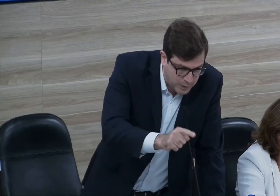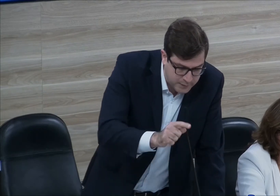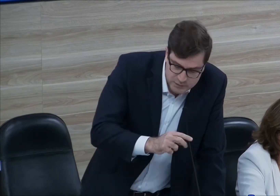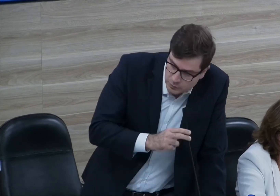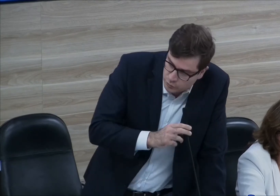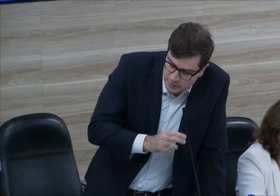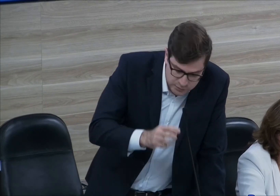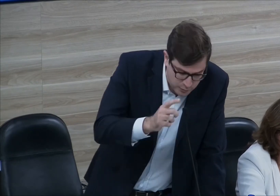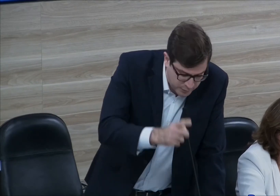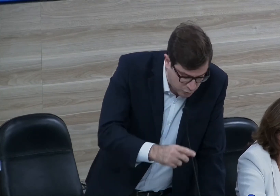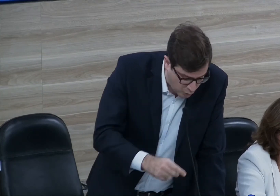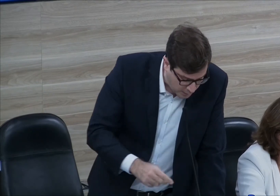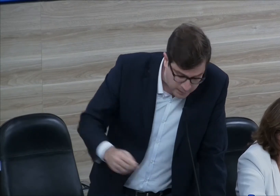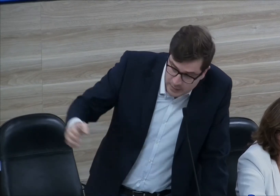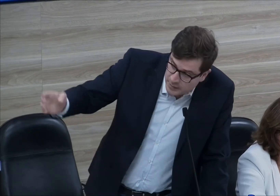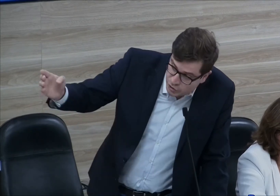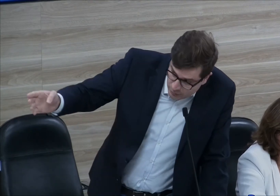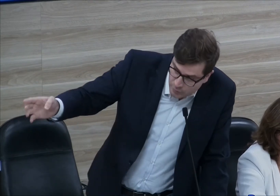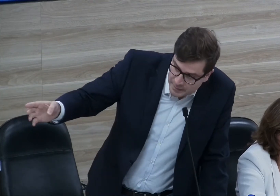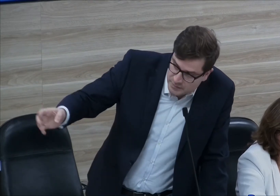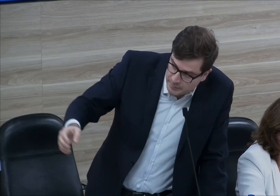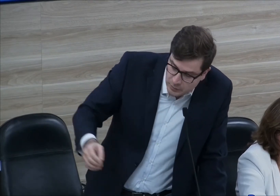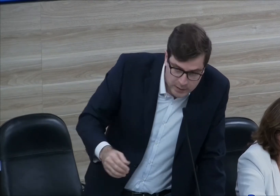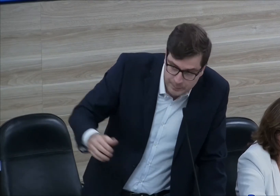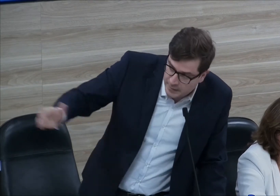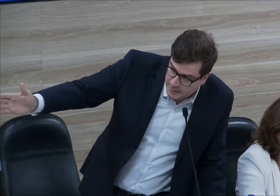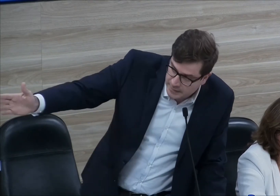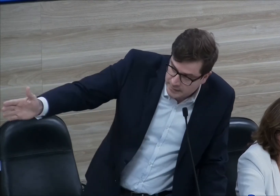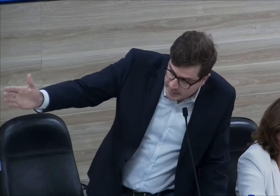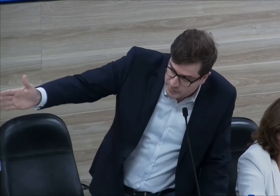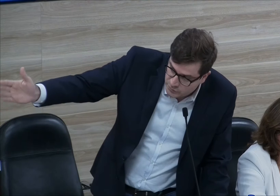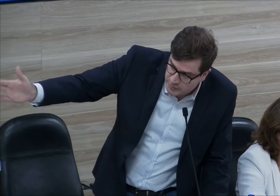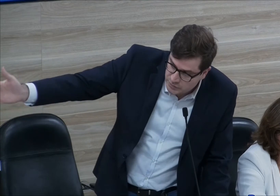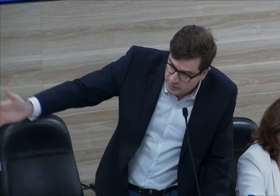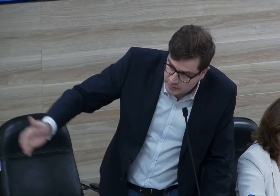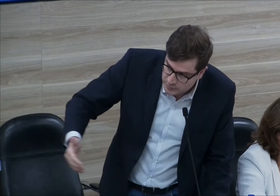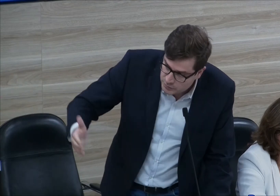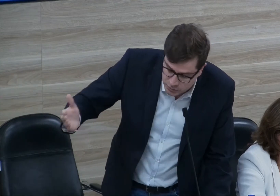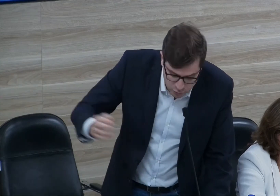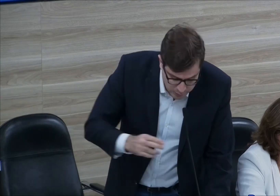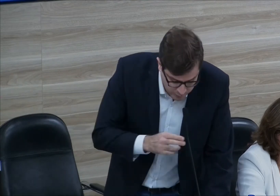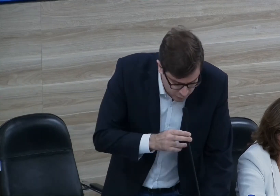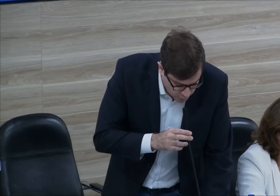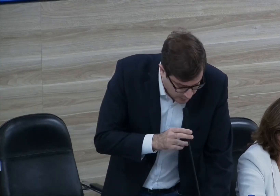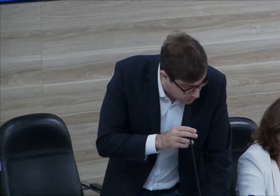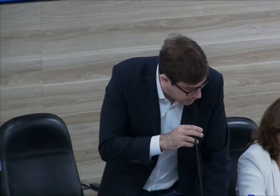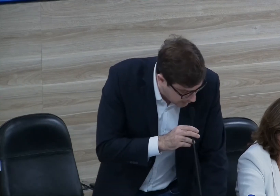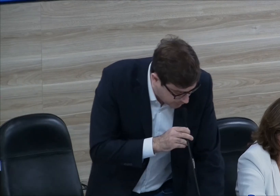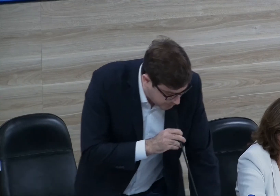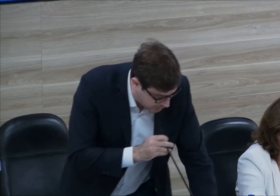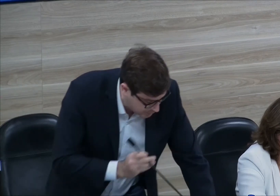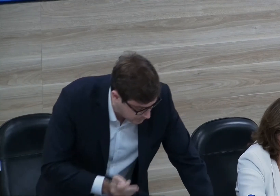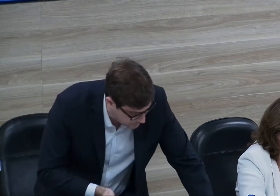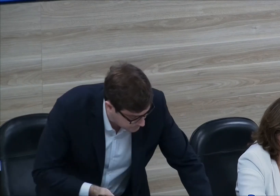com educação no trânsito na escola, já começa a melhorar para daqui a 10, 20, 30 anos a gente colher o resultado. Obrigado, presidente.